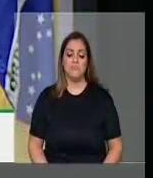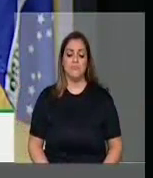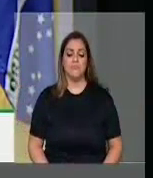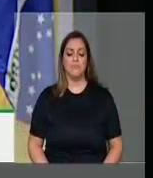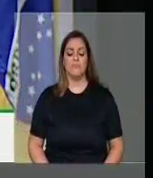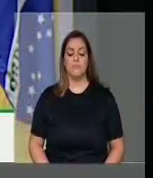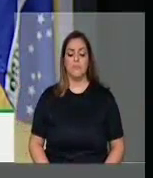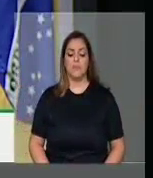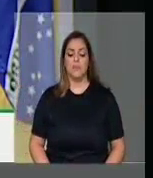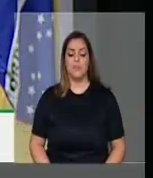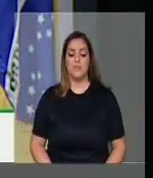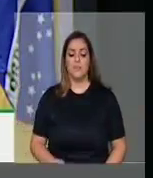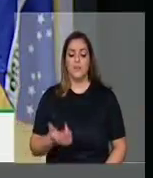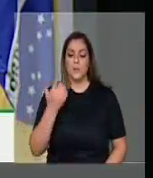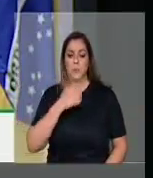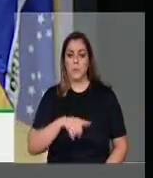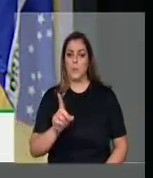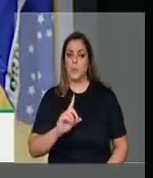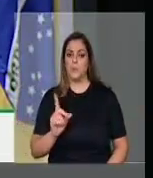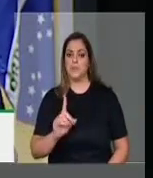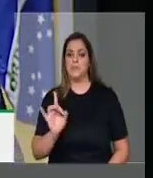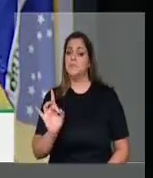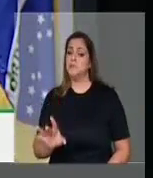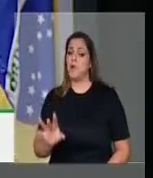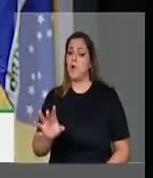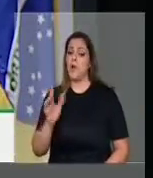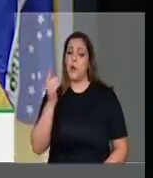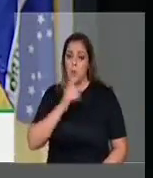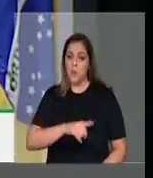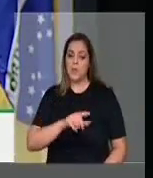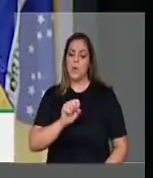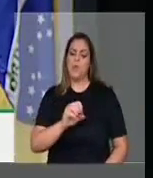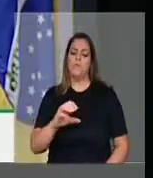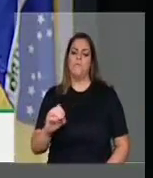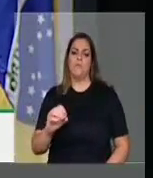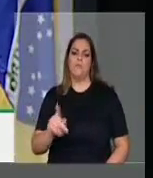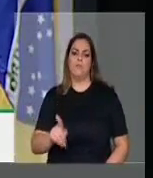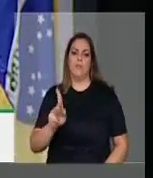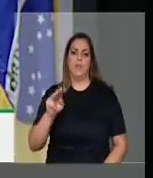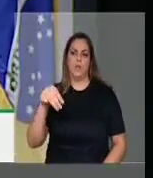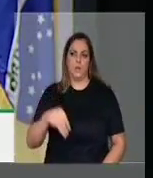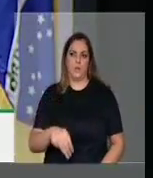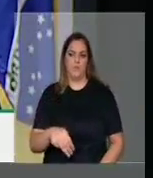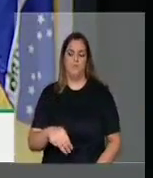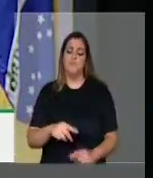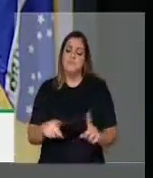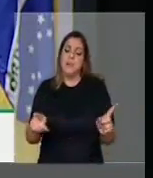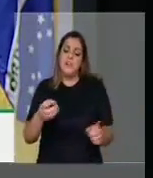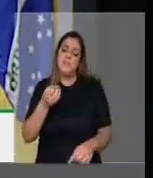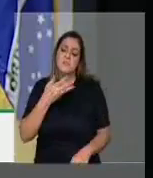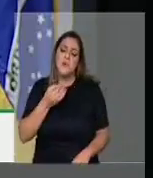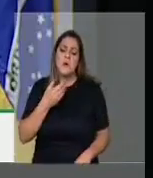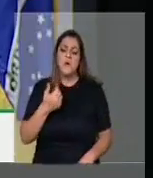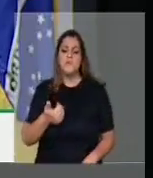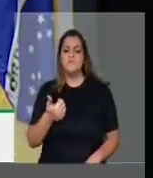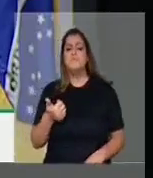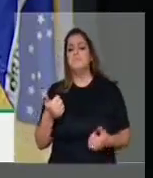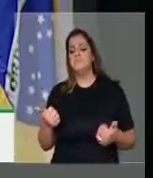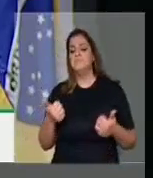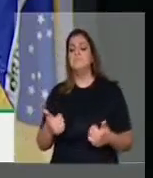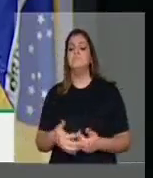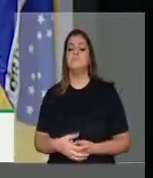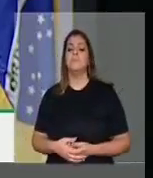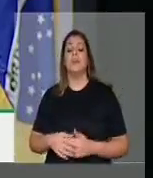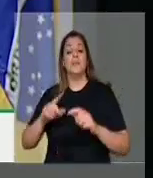a instalação de 80 quilômetros, o que já foi um grande avanço. Mas aí aconteceu, meu